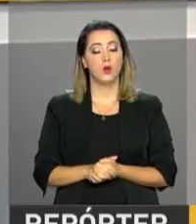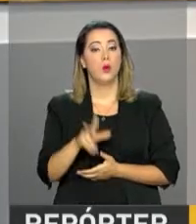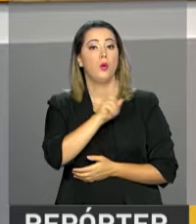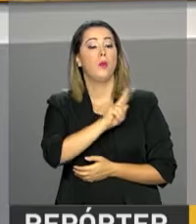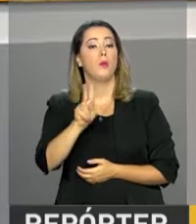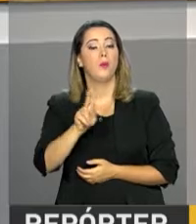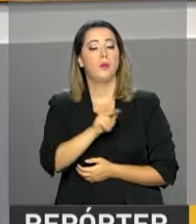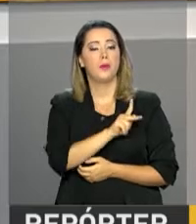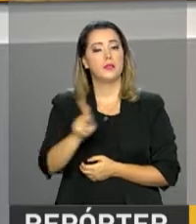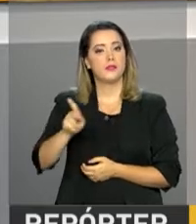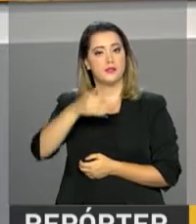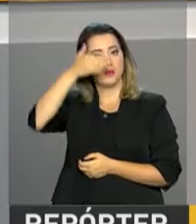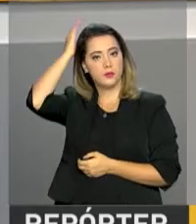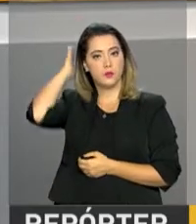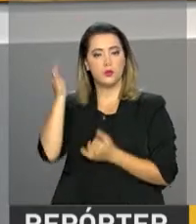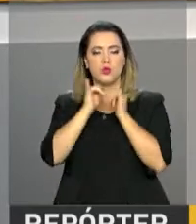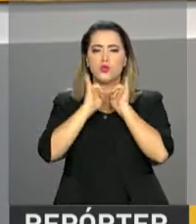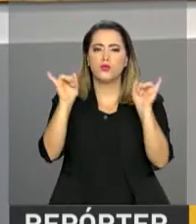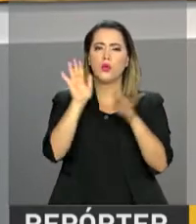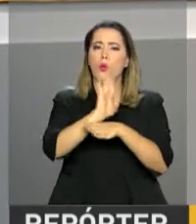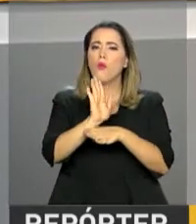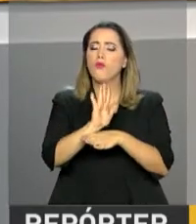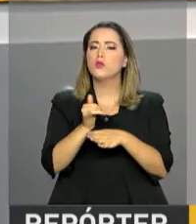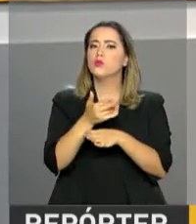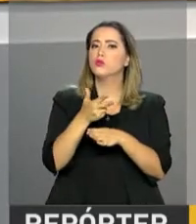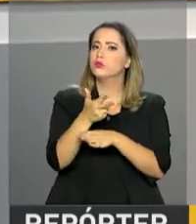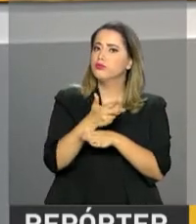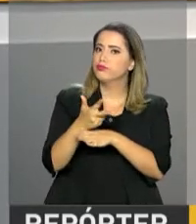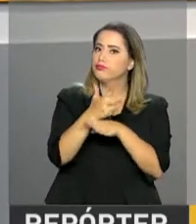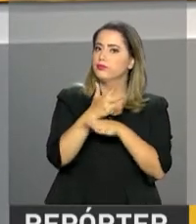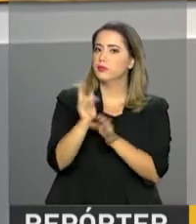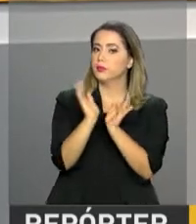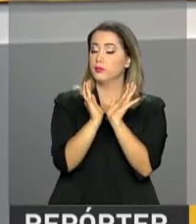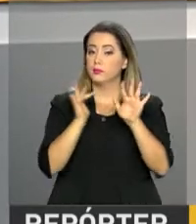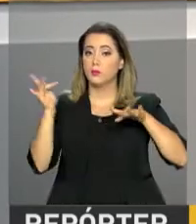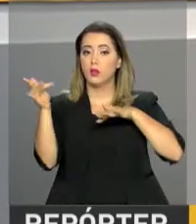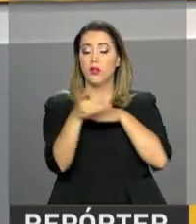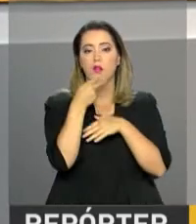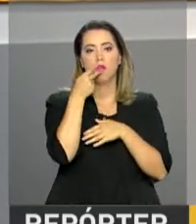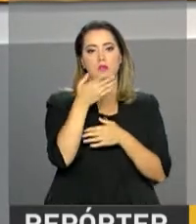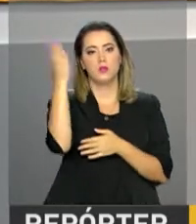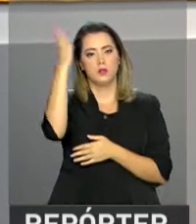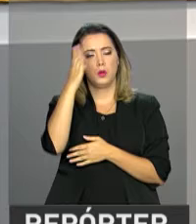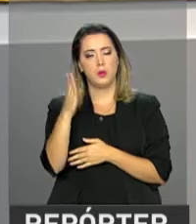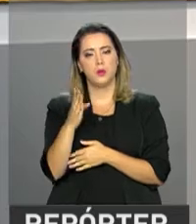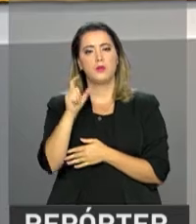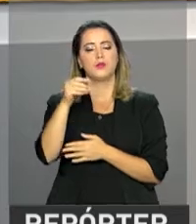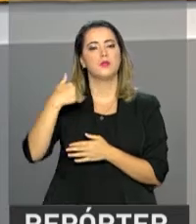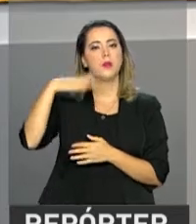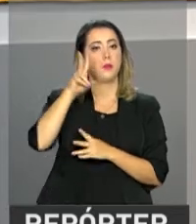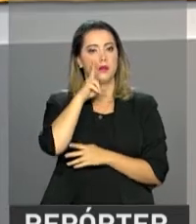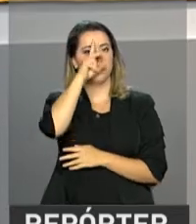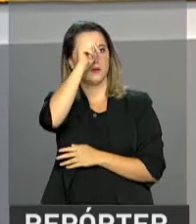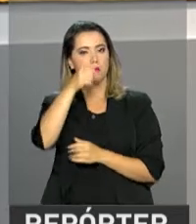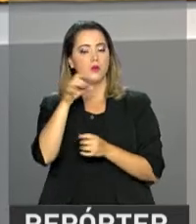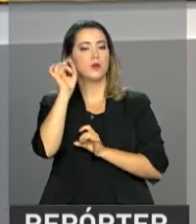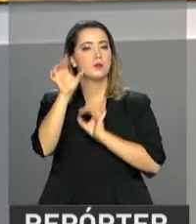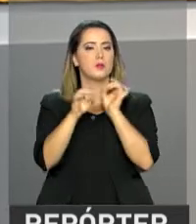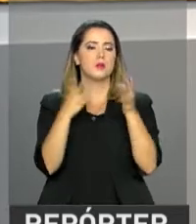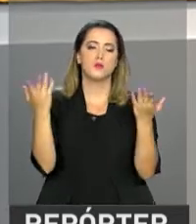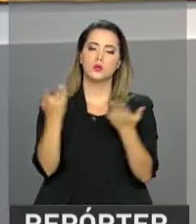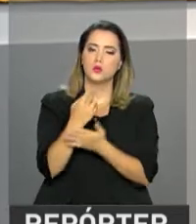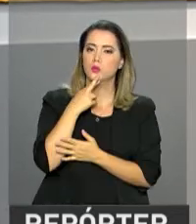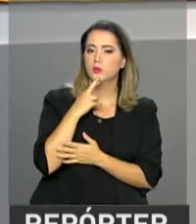presidente michel temer divulgou agora há pouco um vídeo pelas redes sociais em que afirma que o país está mais forte especialmente com os